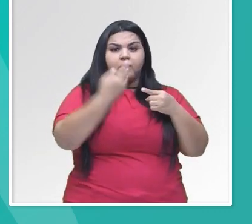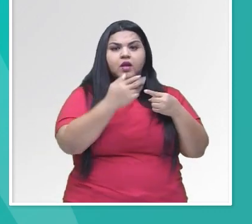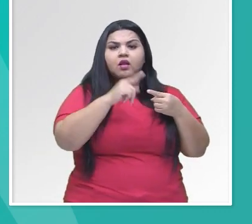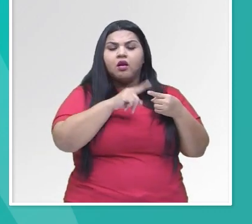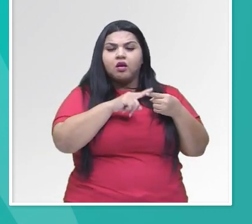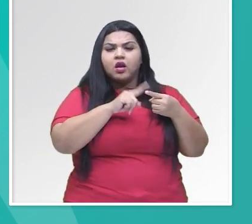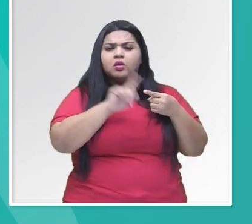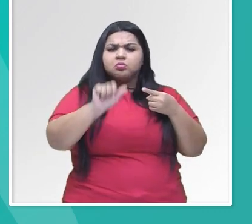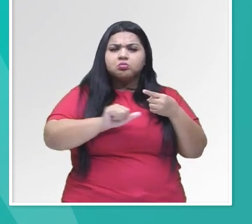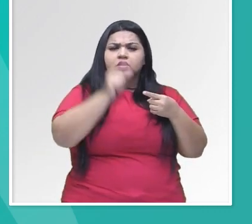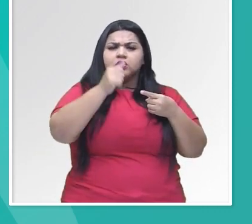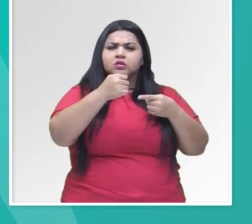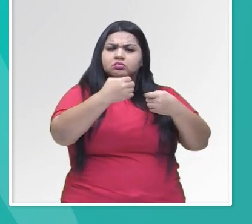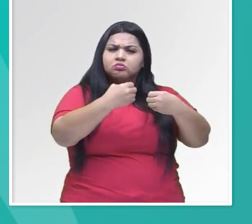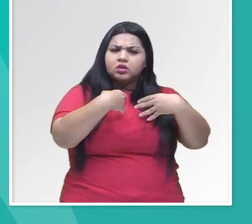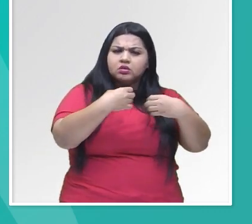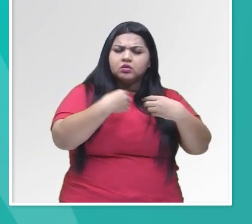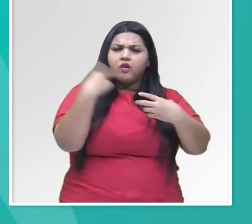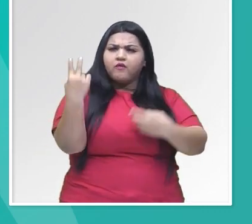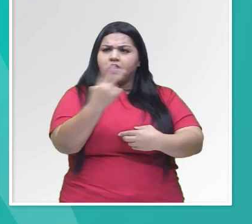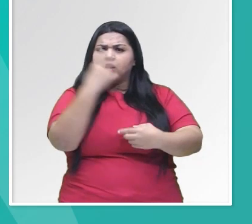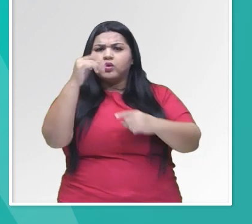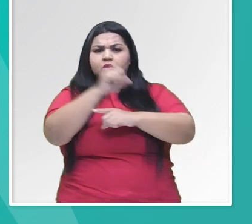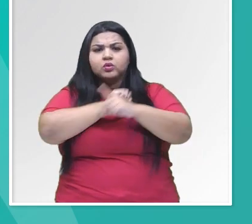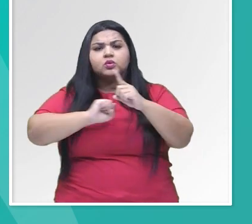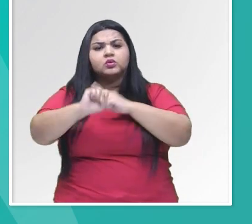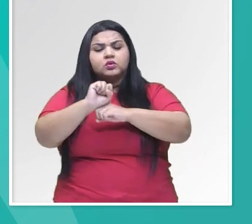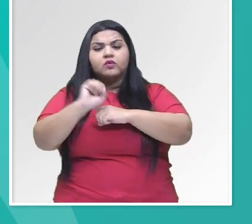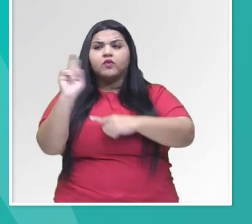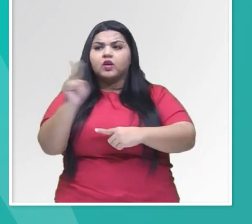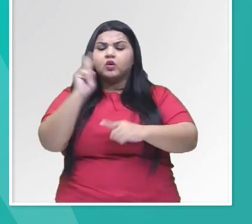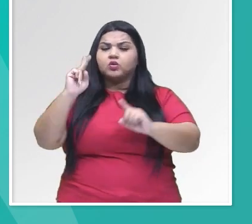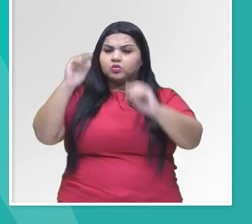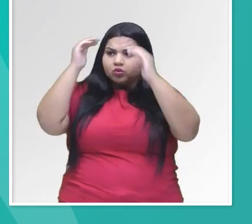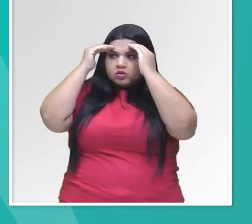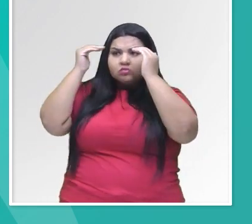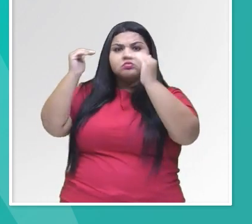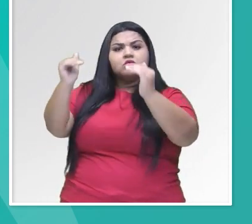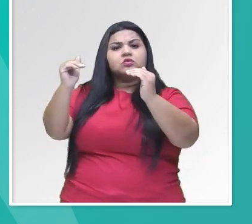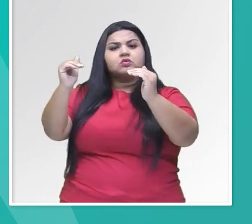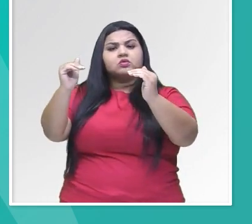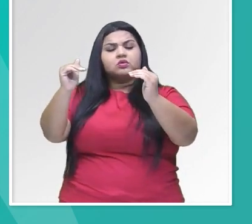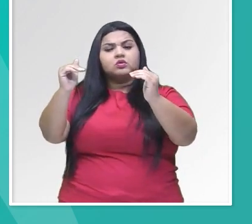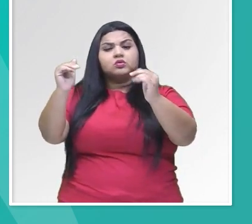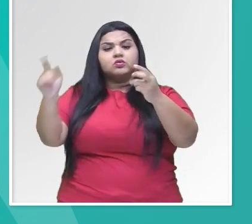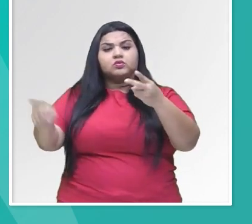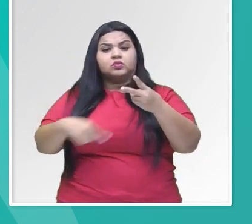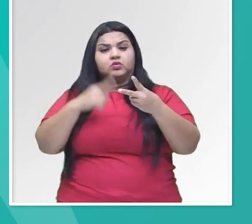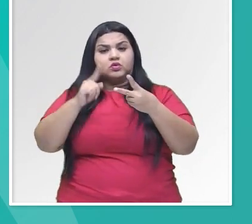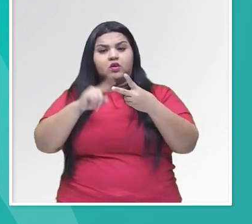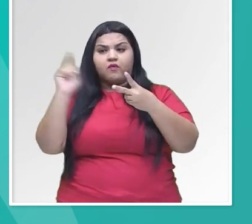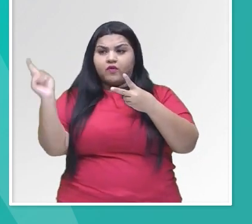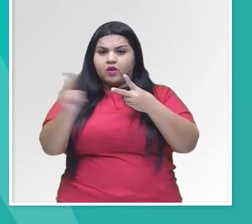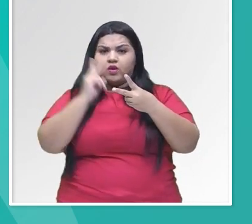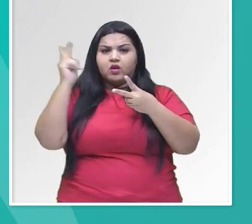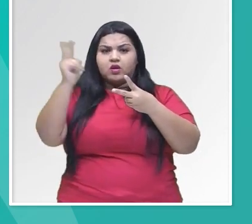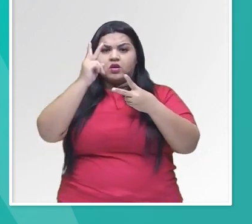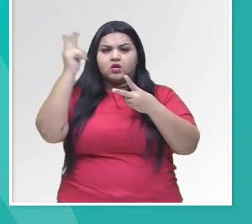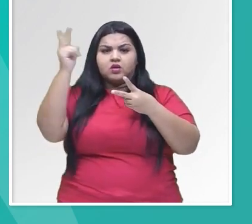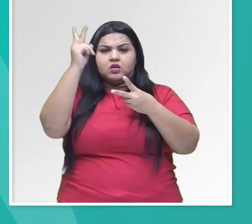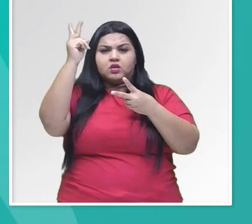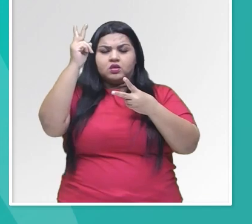os primeiros valores sociais. O valor do respeito, o valor da